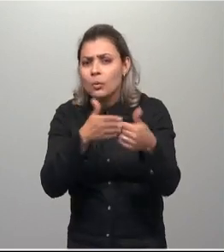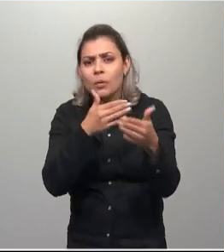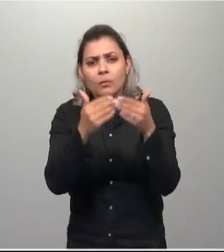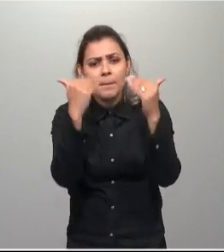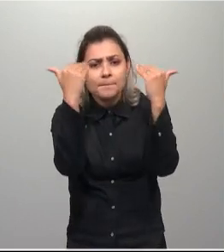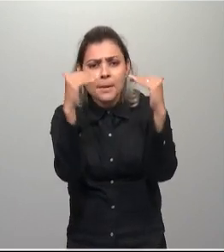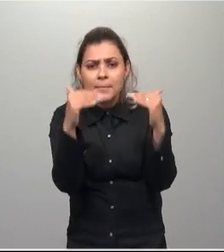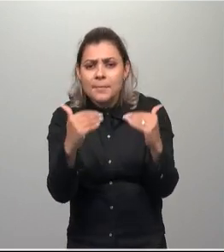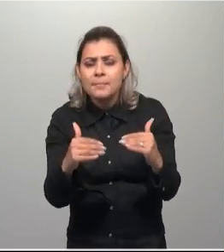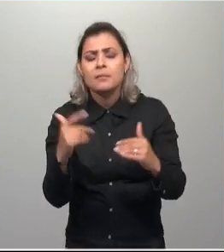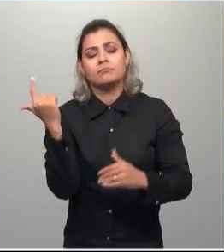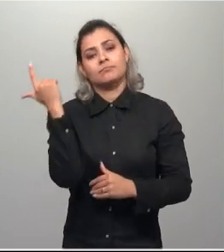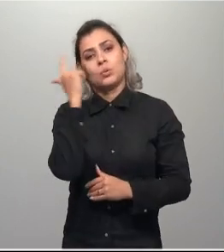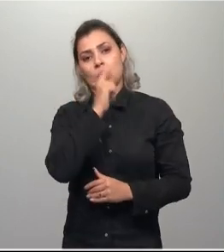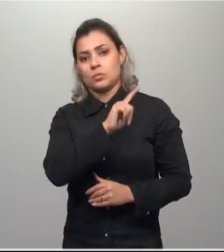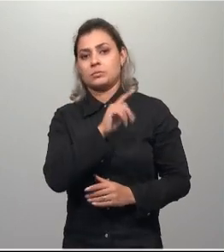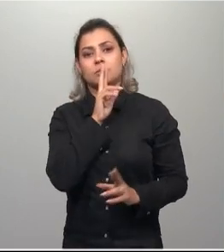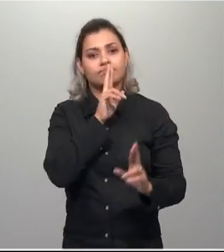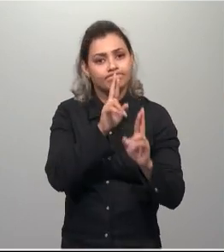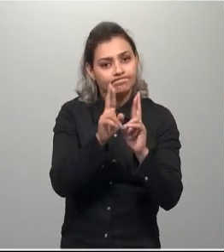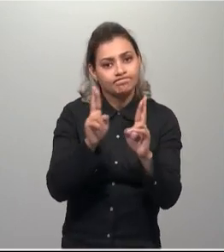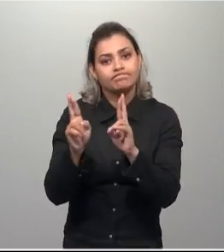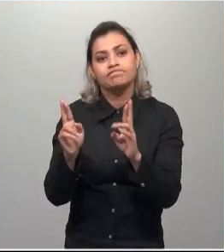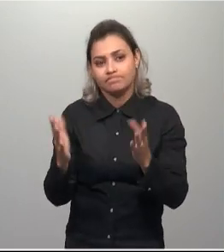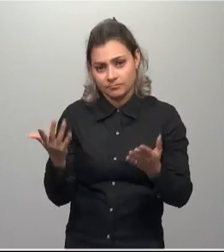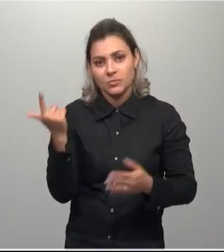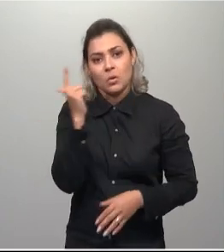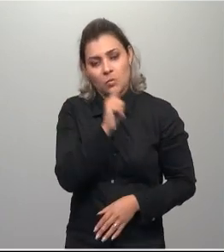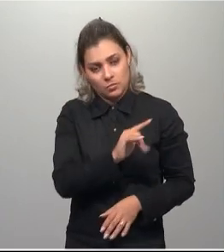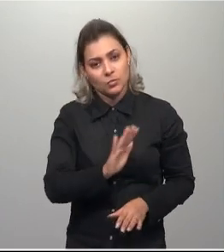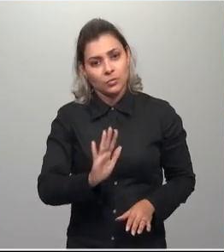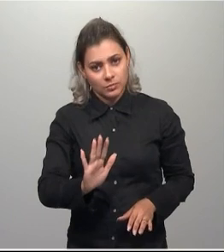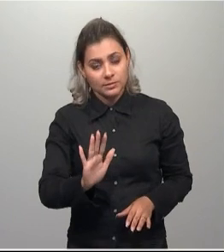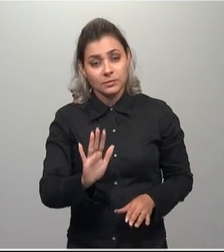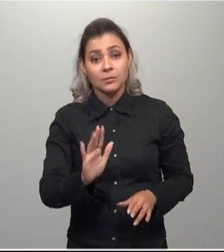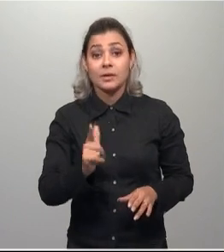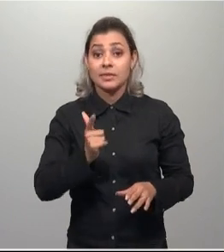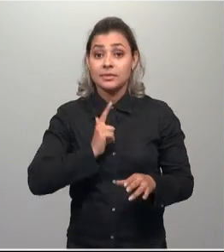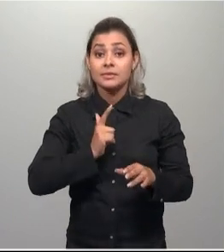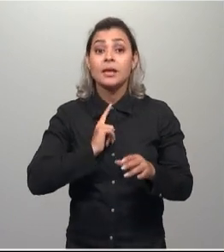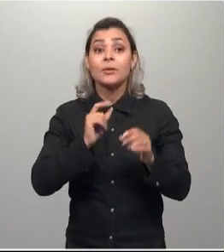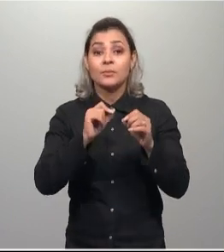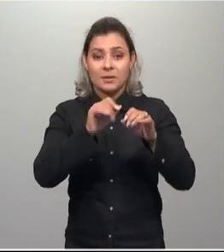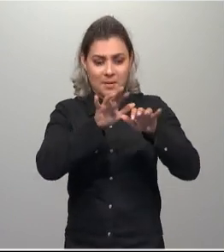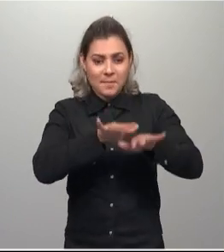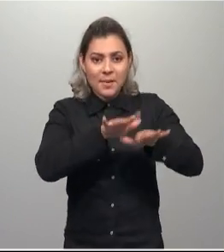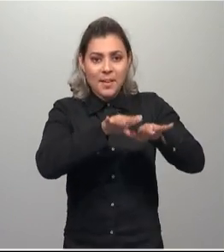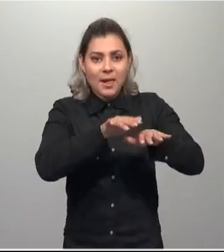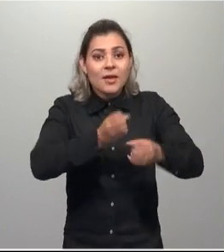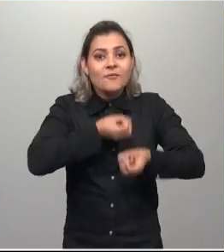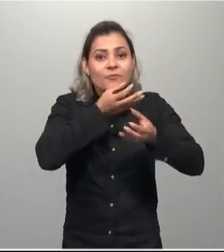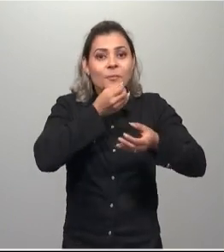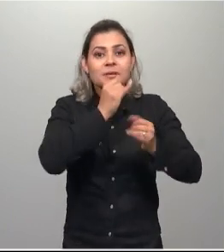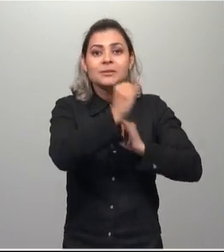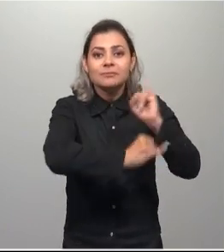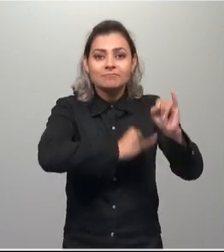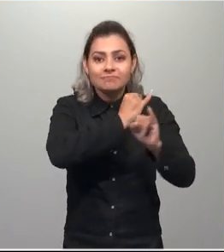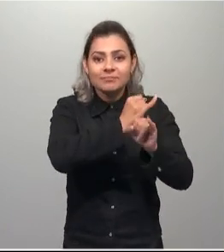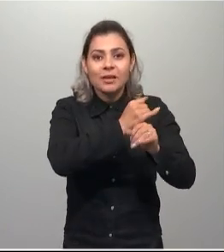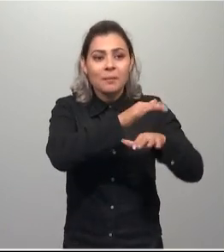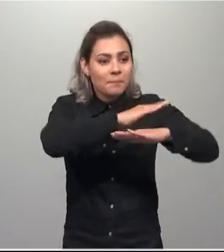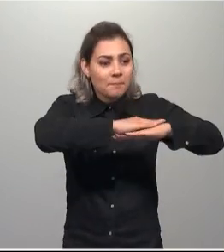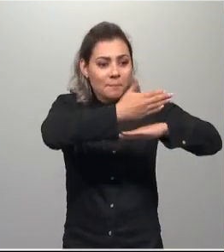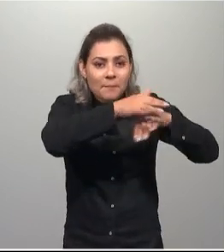e isso começam a dar os meus barramentos de endereço de computador as minhas contagem a